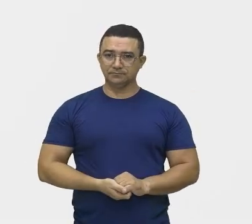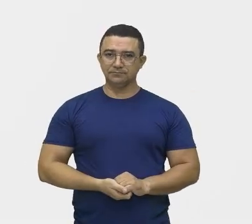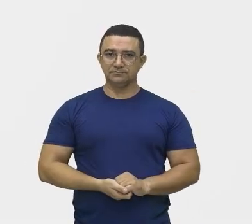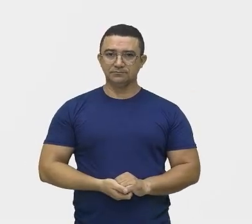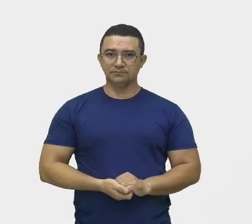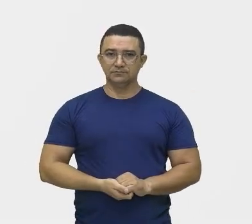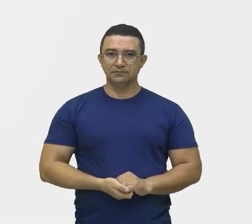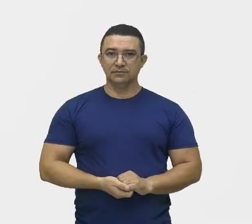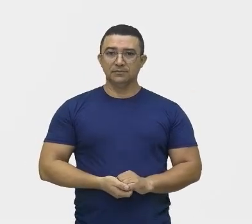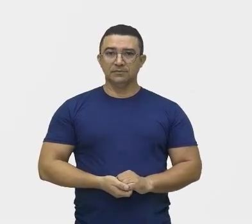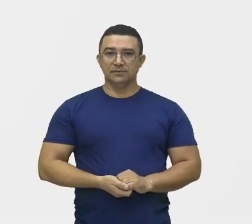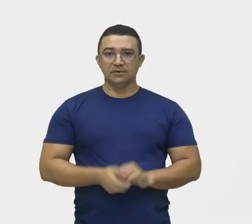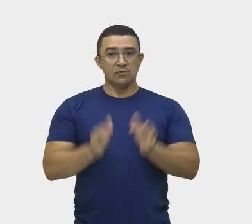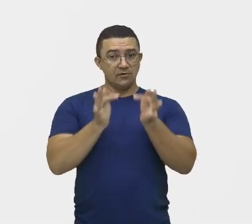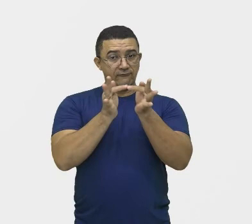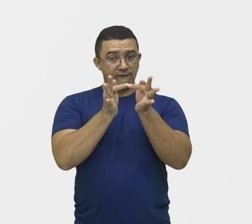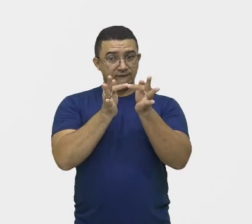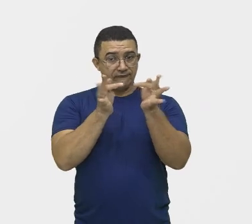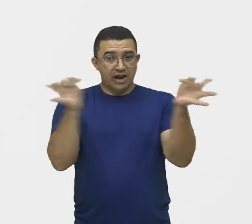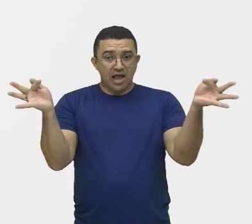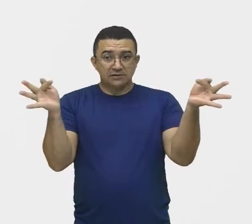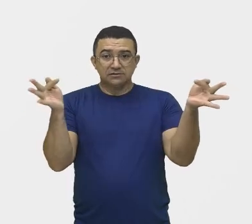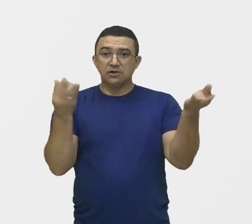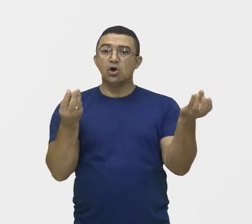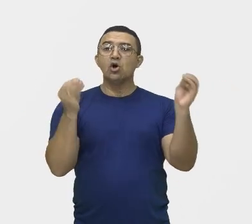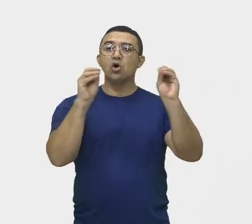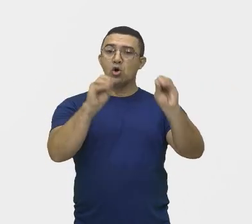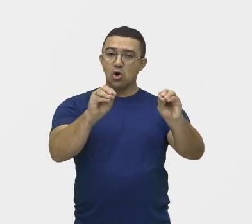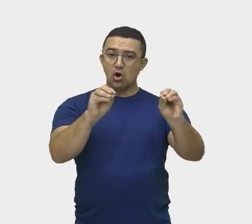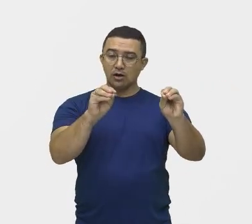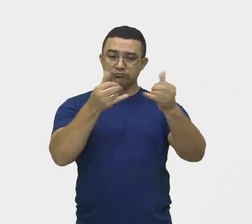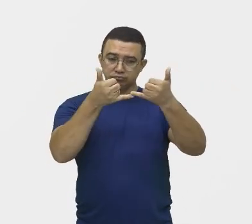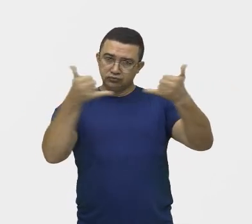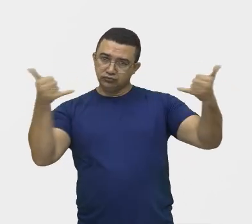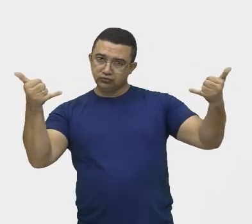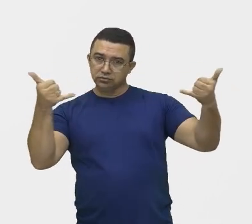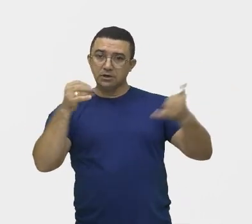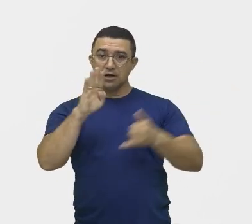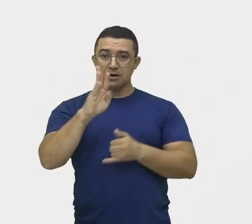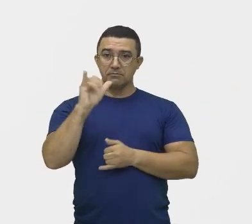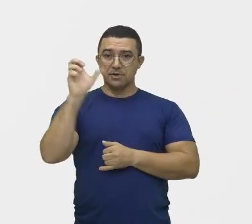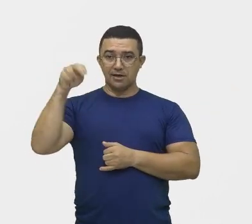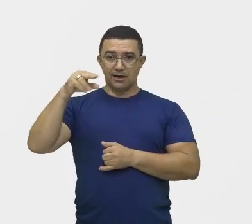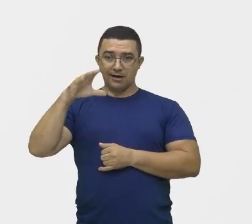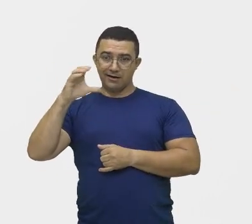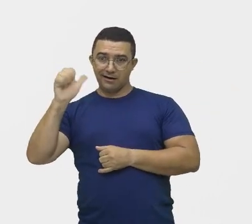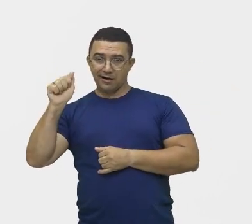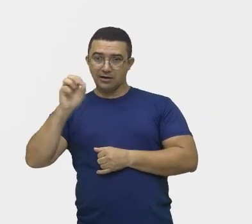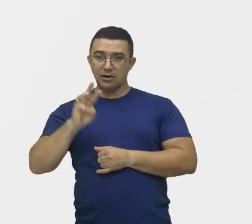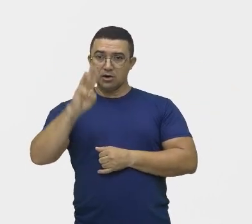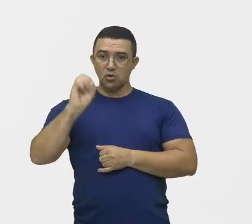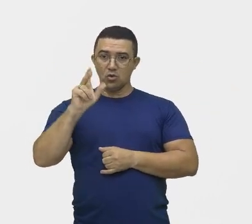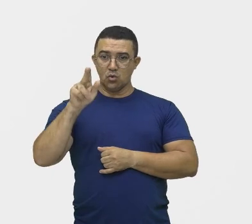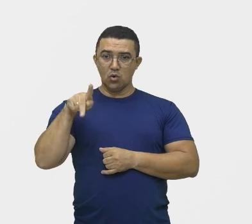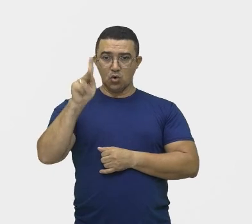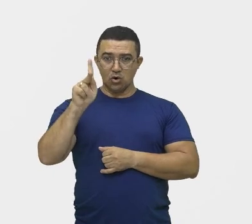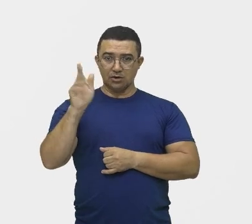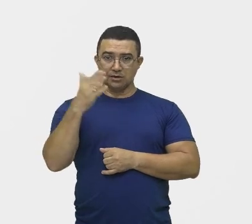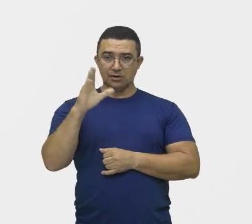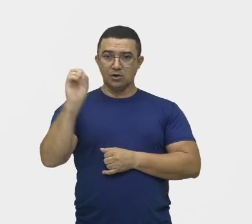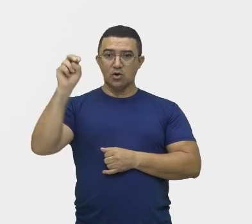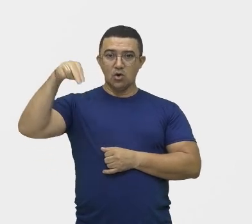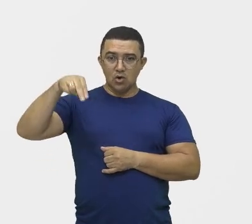temos o seguinte. Para completar a frase, nós temos uma lacuna. Bianca worked on Saturday. Na forma interrogativa do